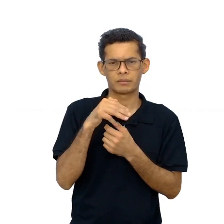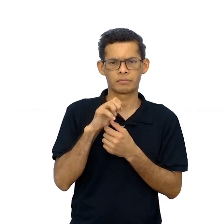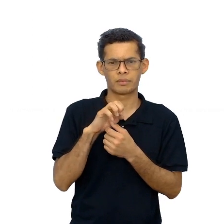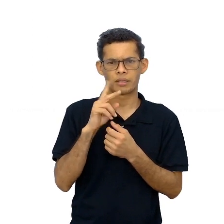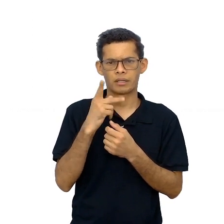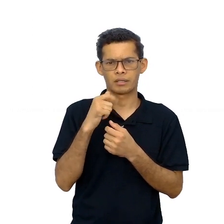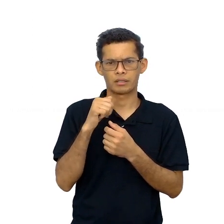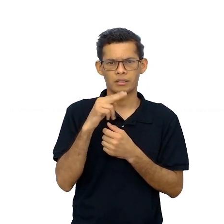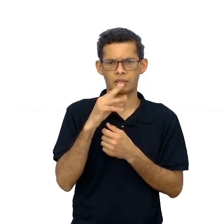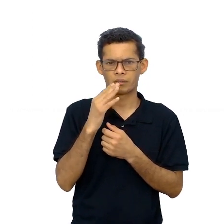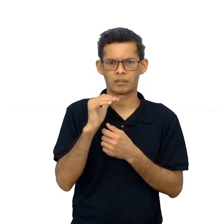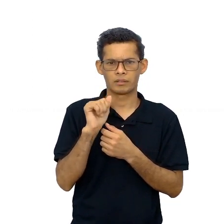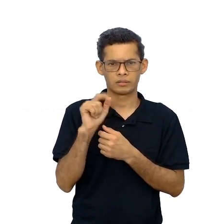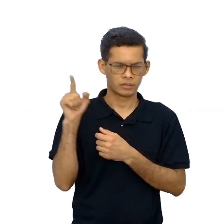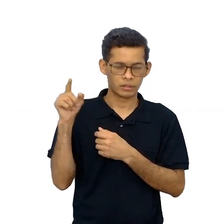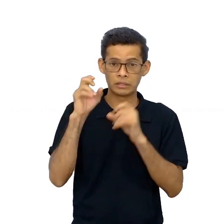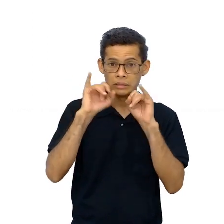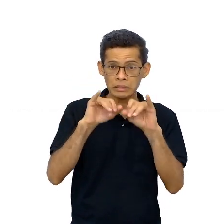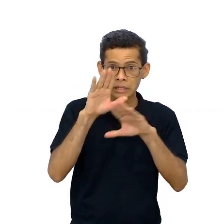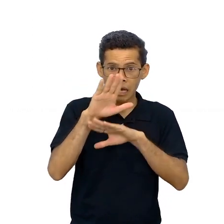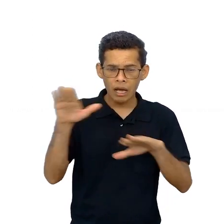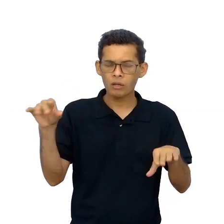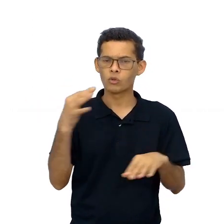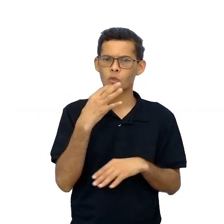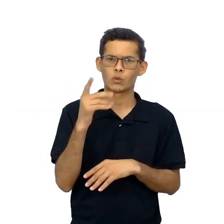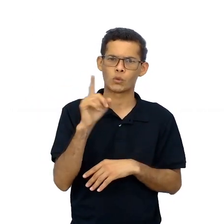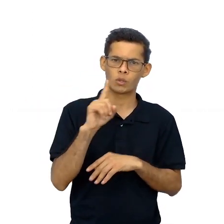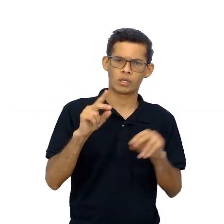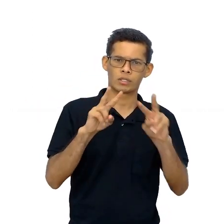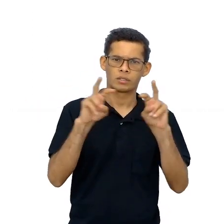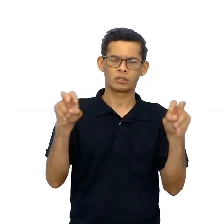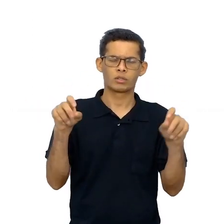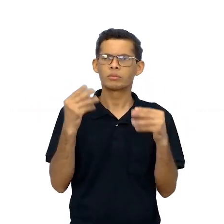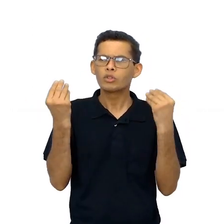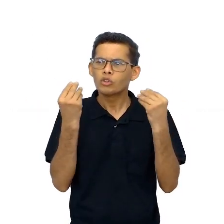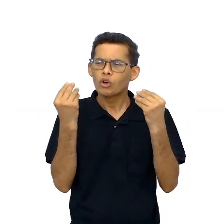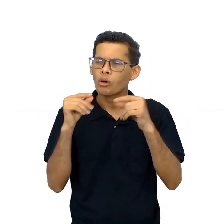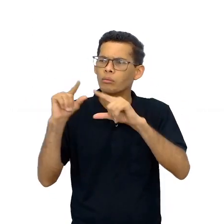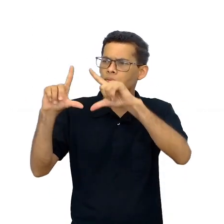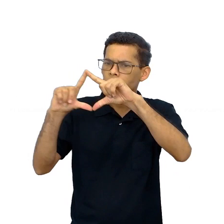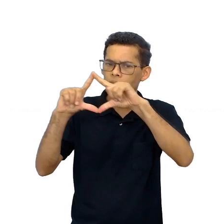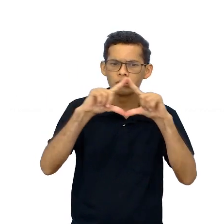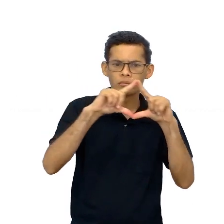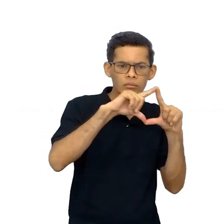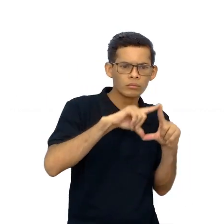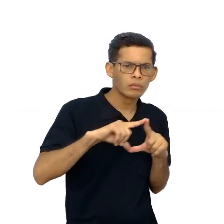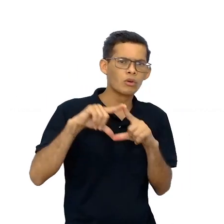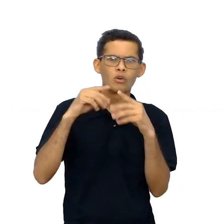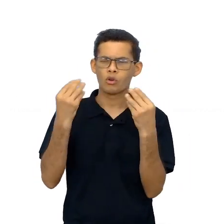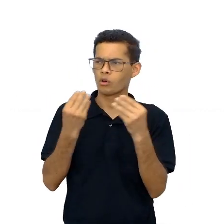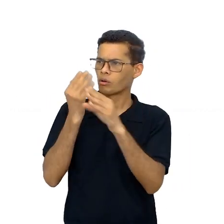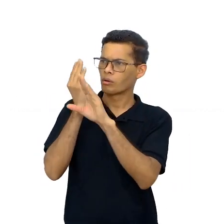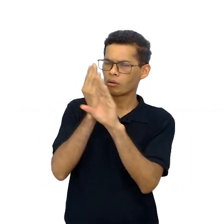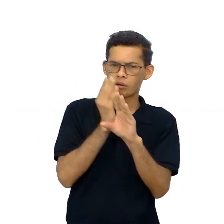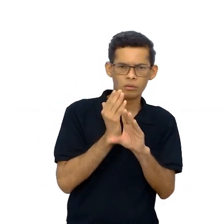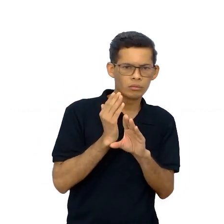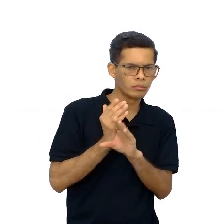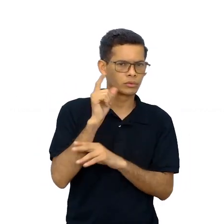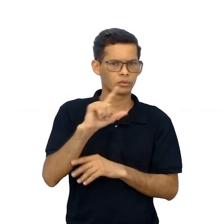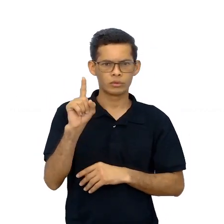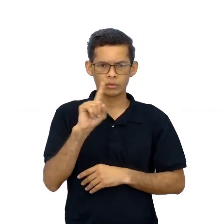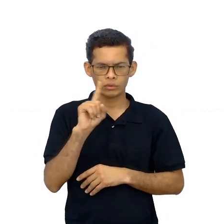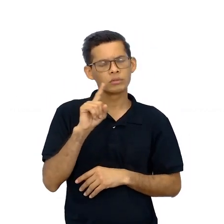os alunos não conhecerem, né, não souberem identificar, ela investiga a capacidade dos